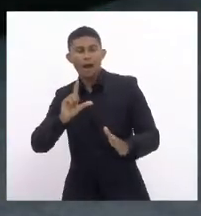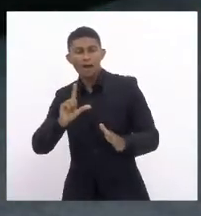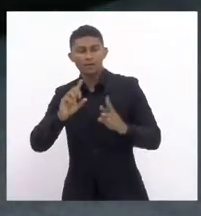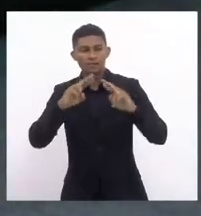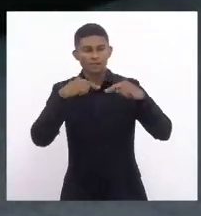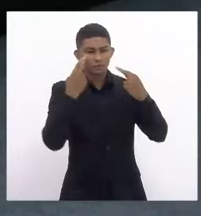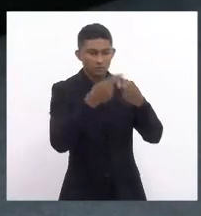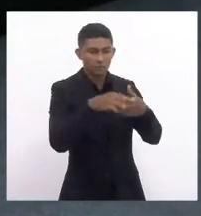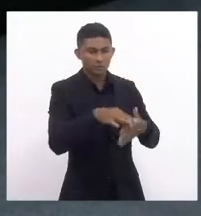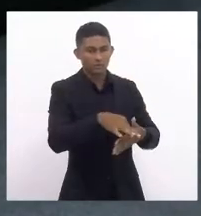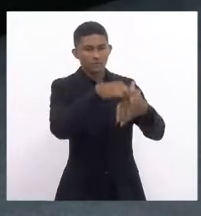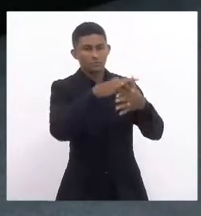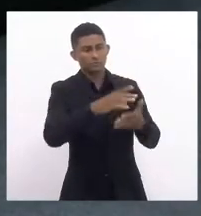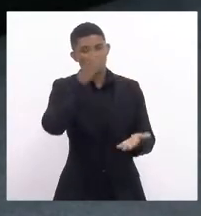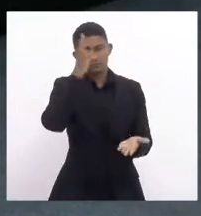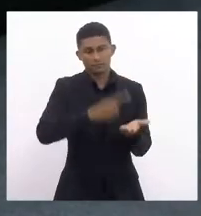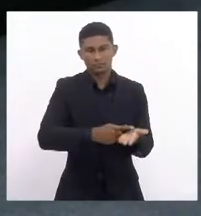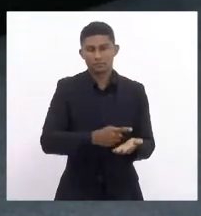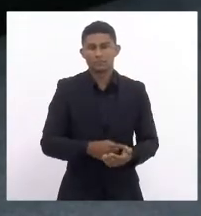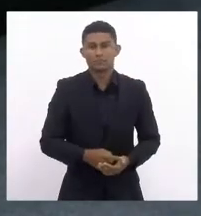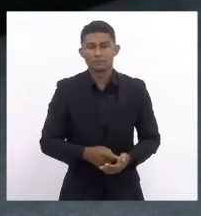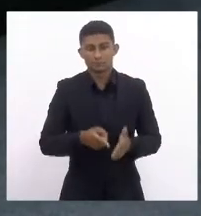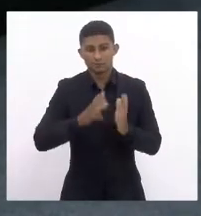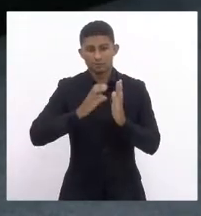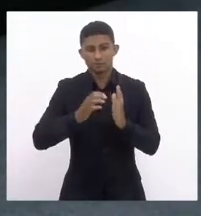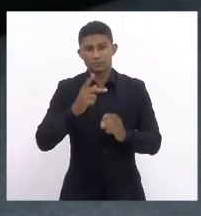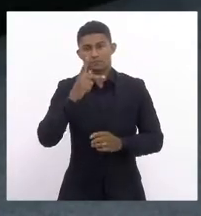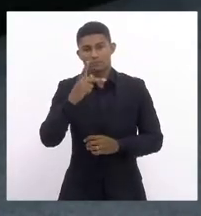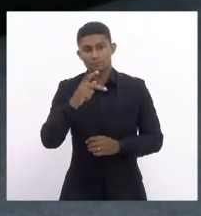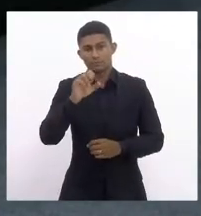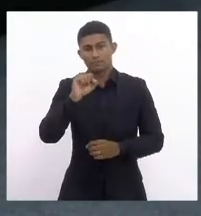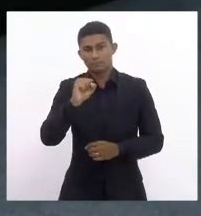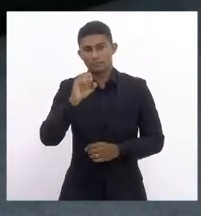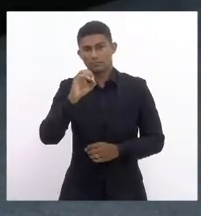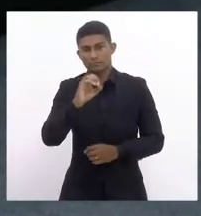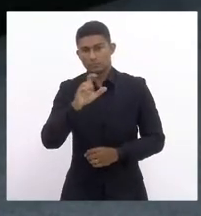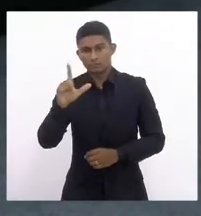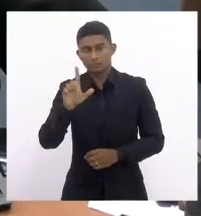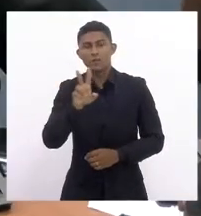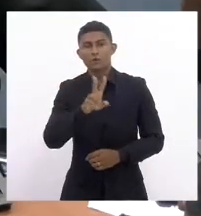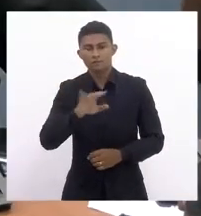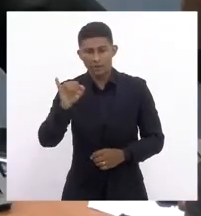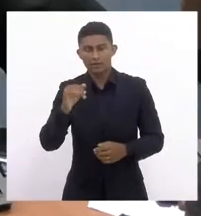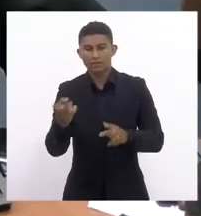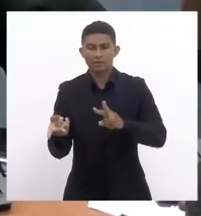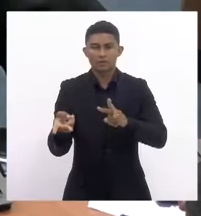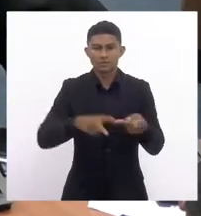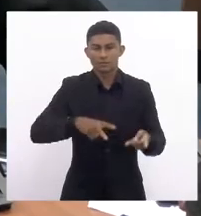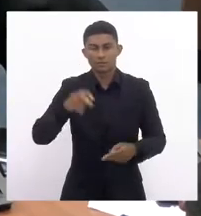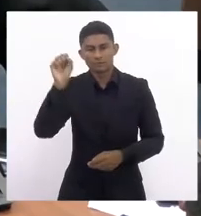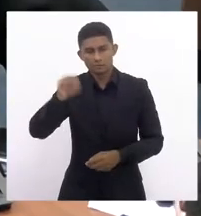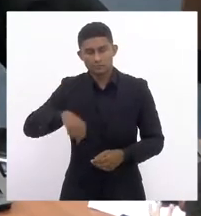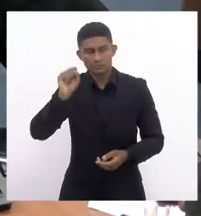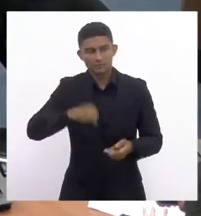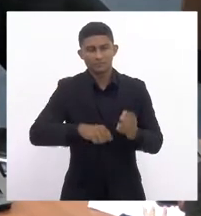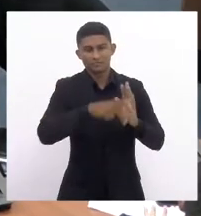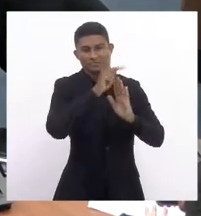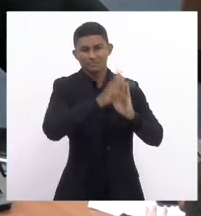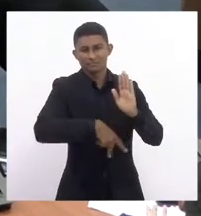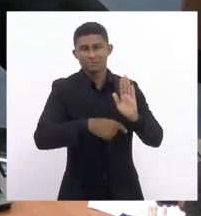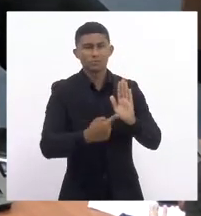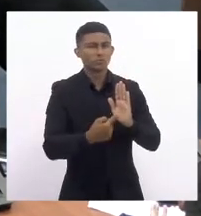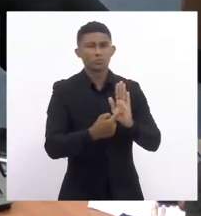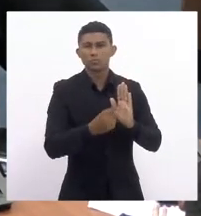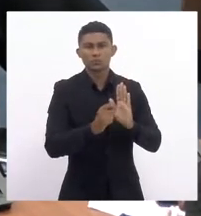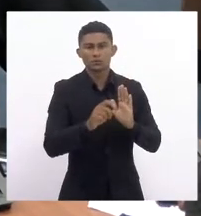de Líderes, a bancada do PSOL vai encaminhar sim ao projeto de lei pela